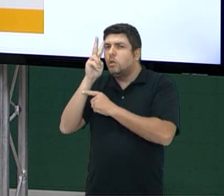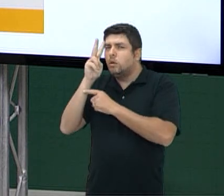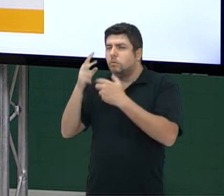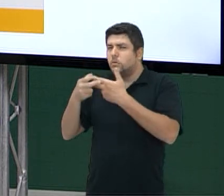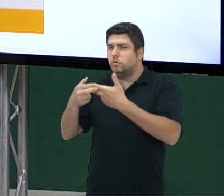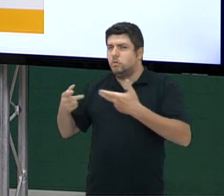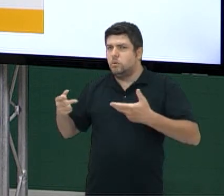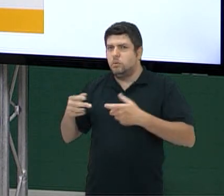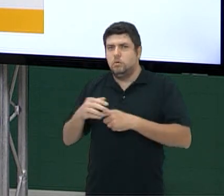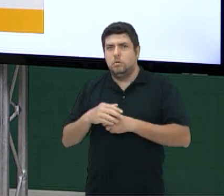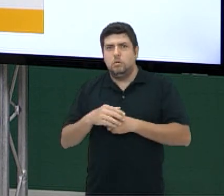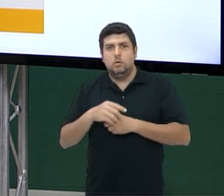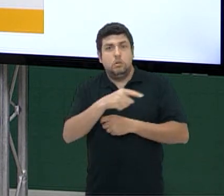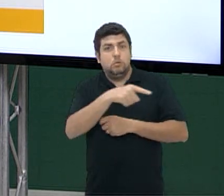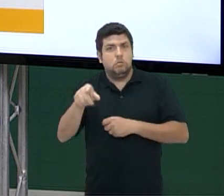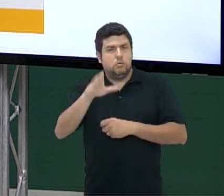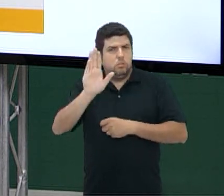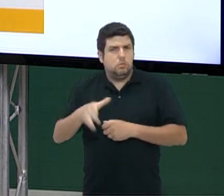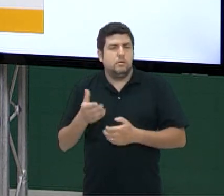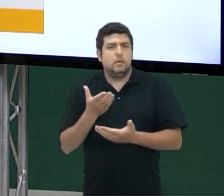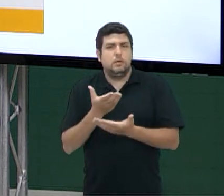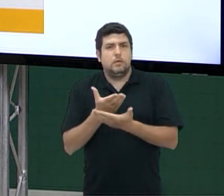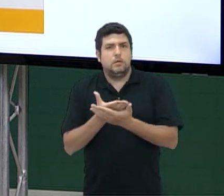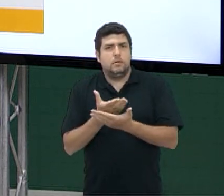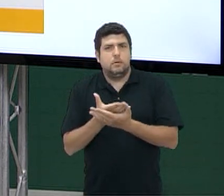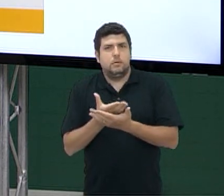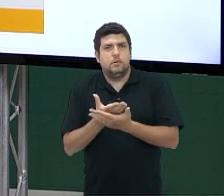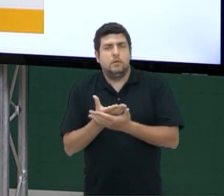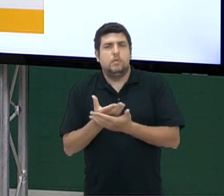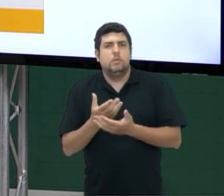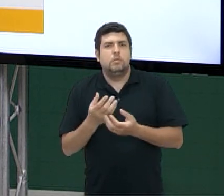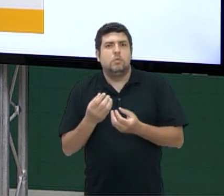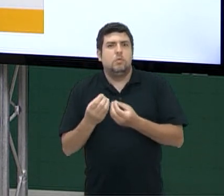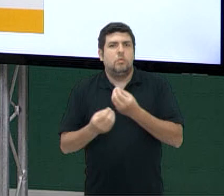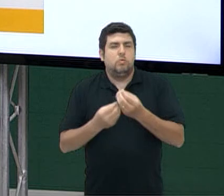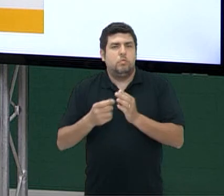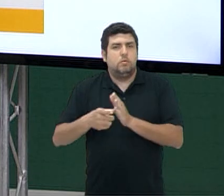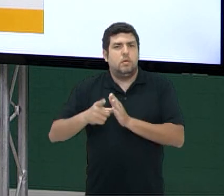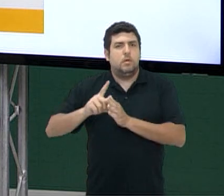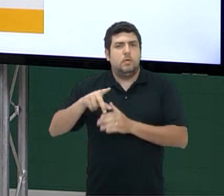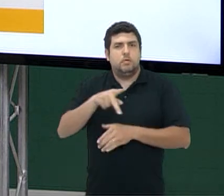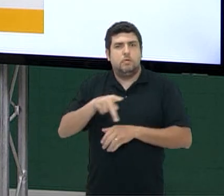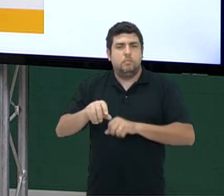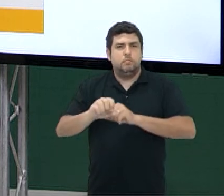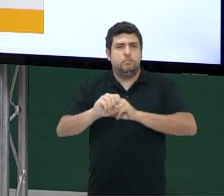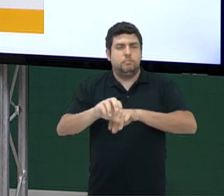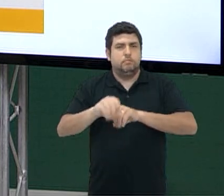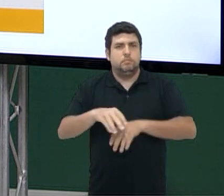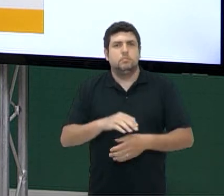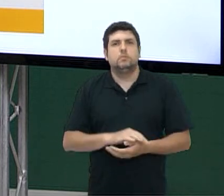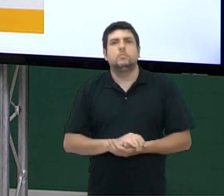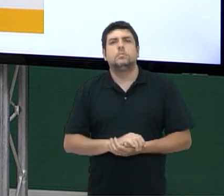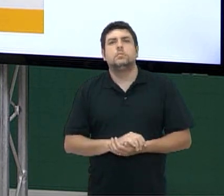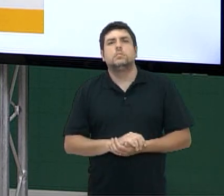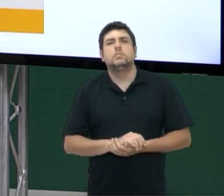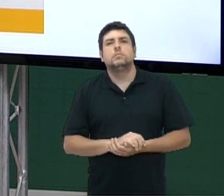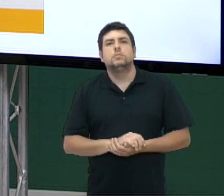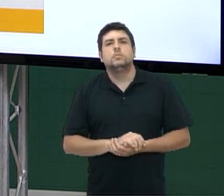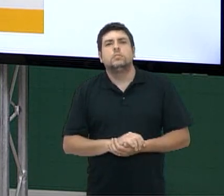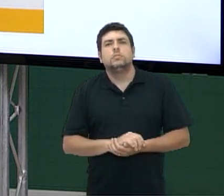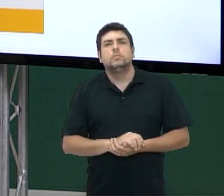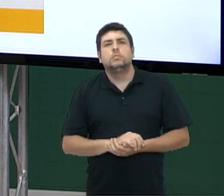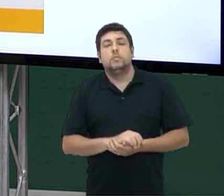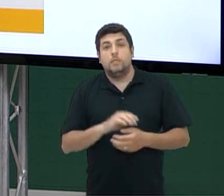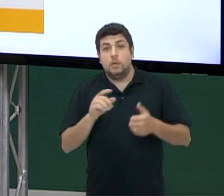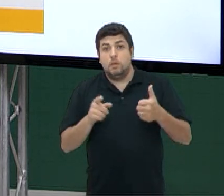foi estudado, inclusive, pelo professor Hugo, né, anteriormente. Primeiro, um dos principais conceitos que nós